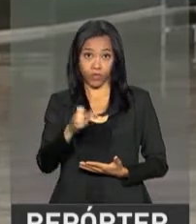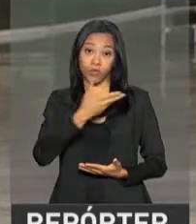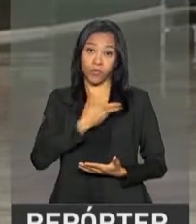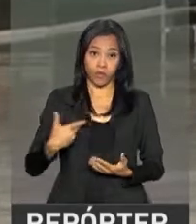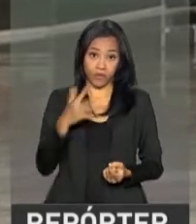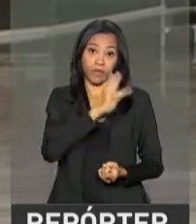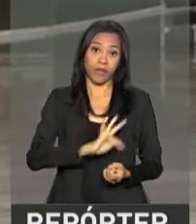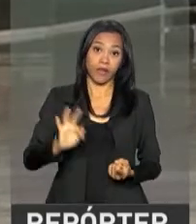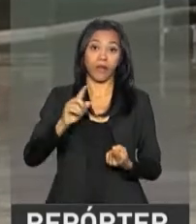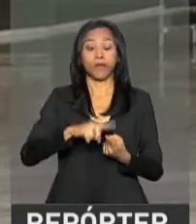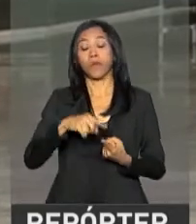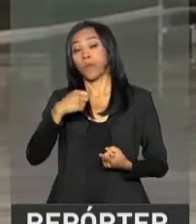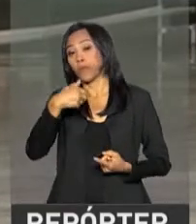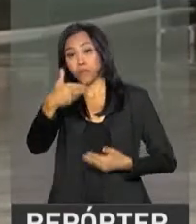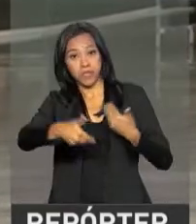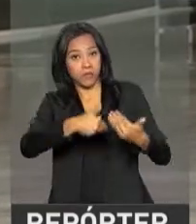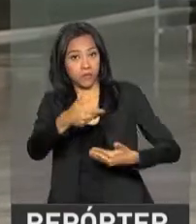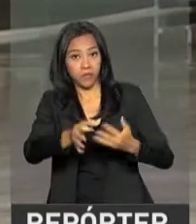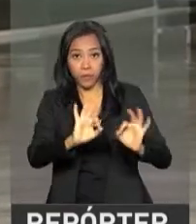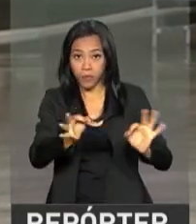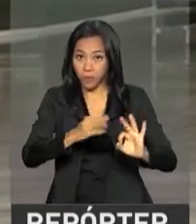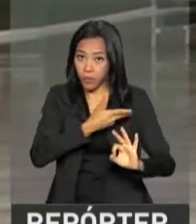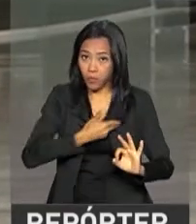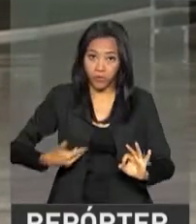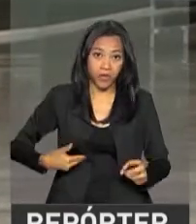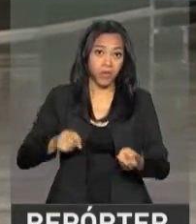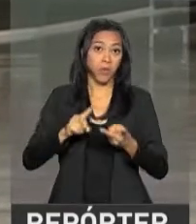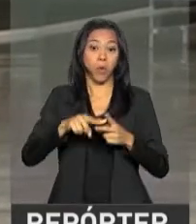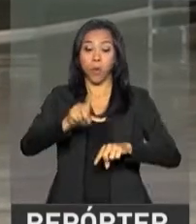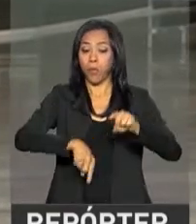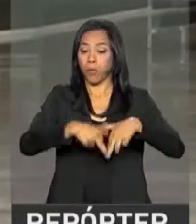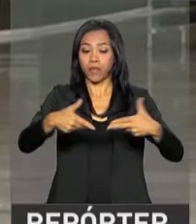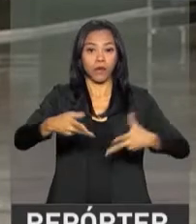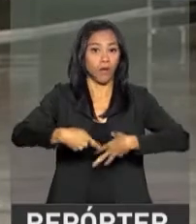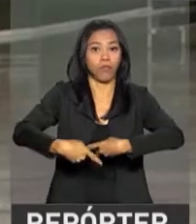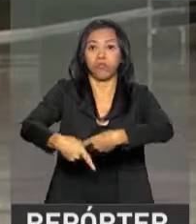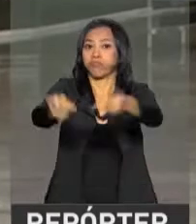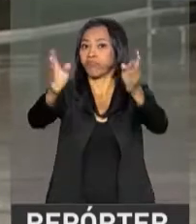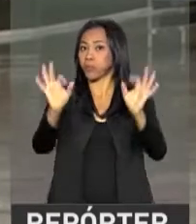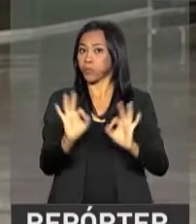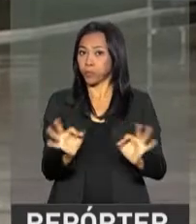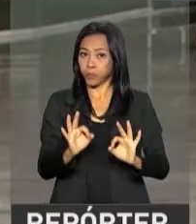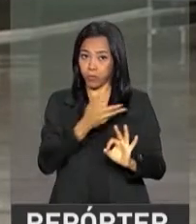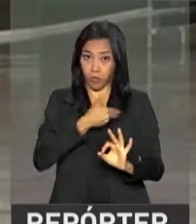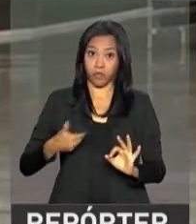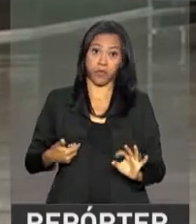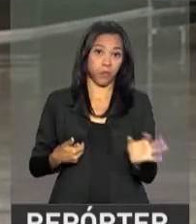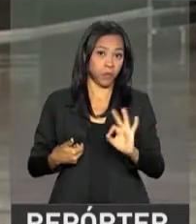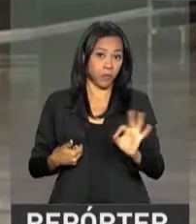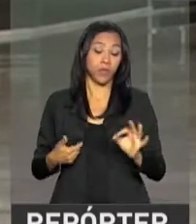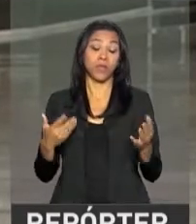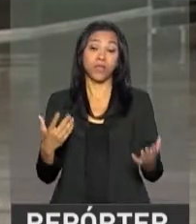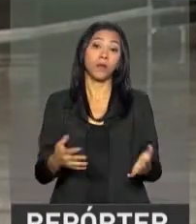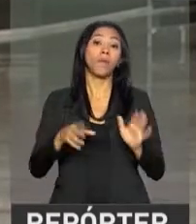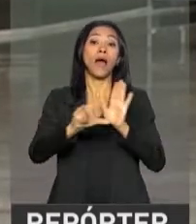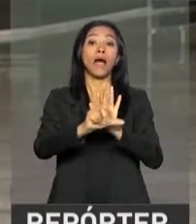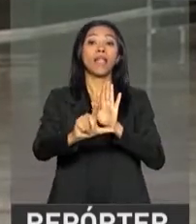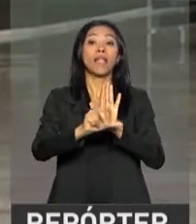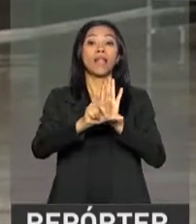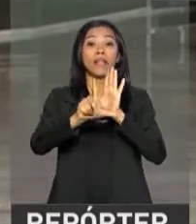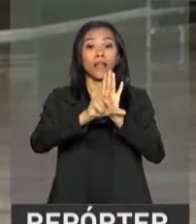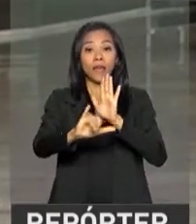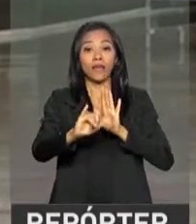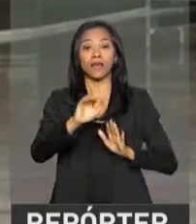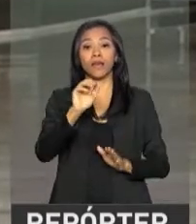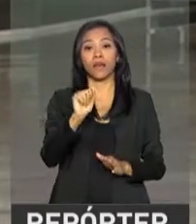prestação de serviços ou no fornecimento de mercadorias e produtos a lei anticorrupção completa quatro anos na